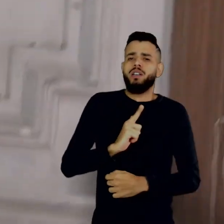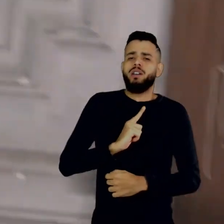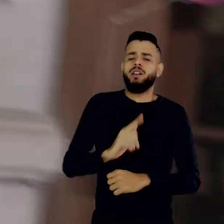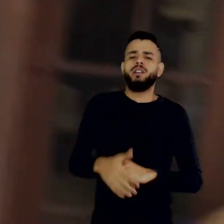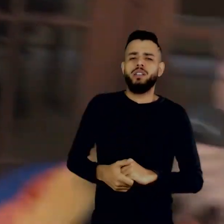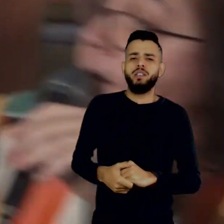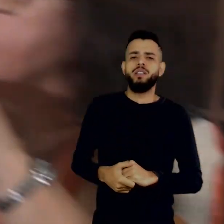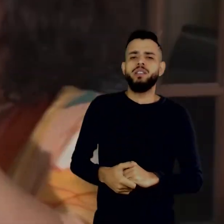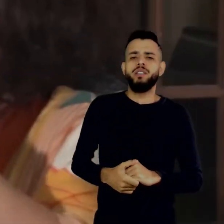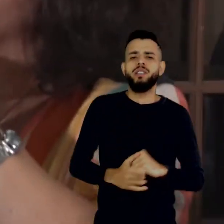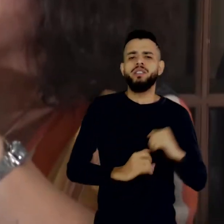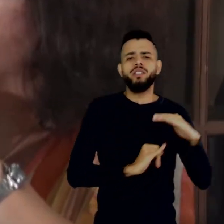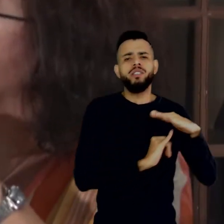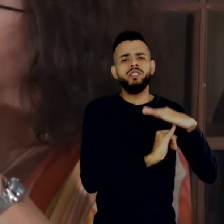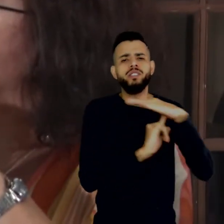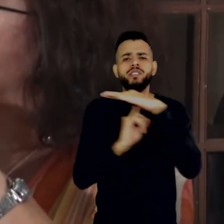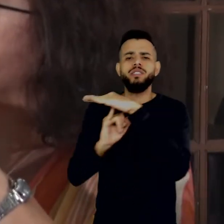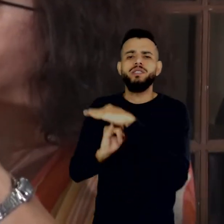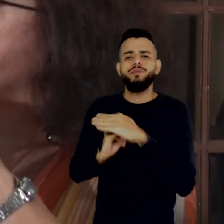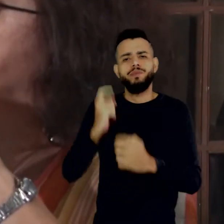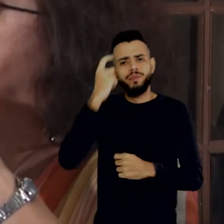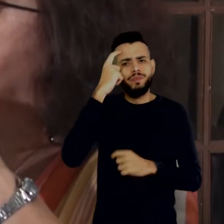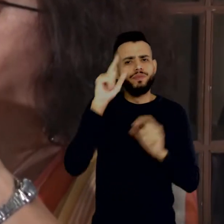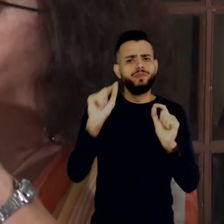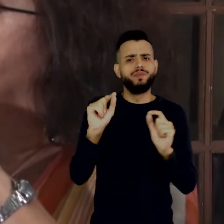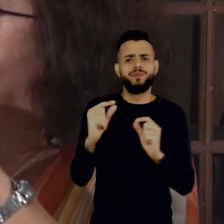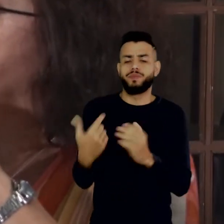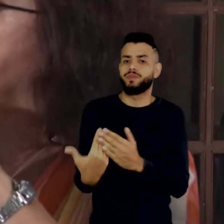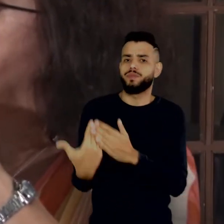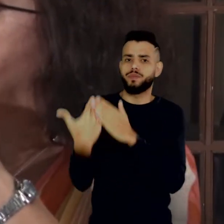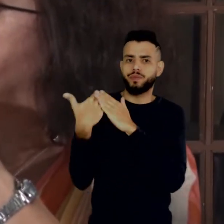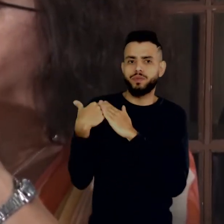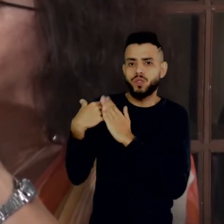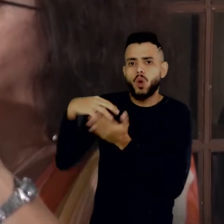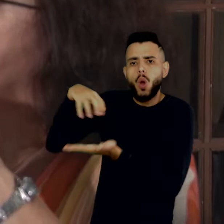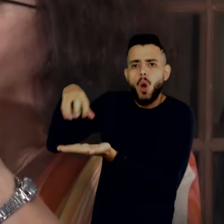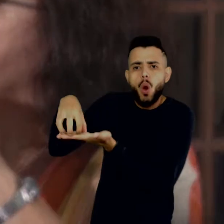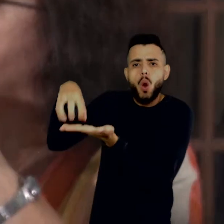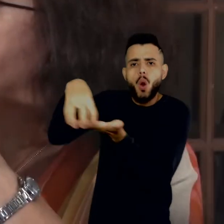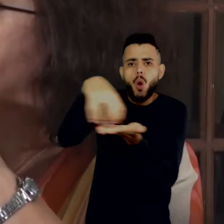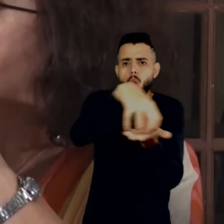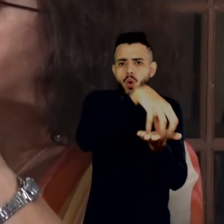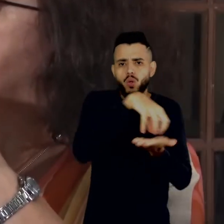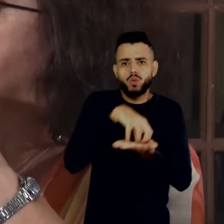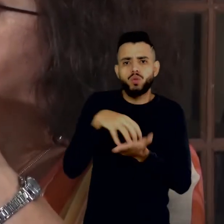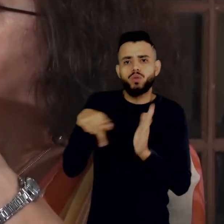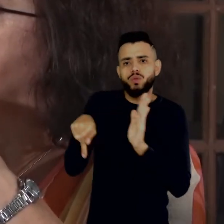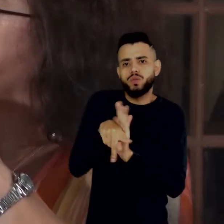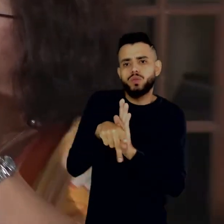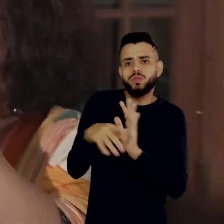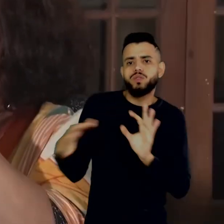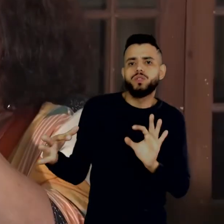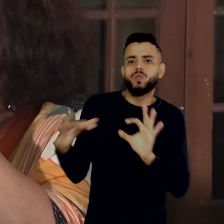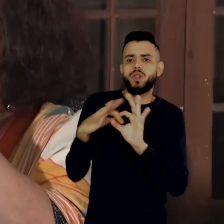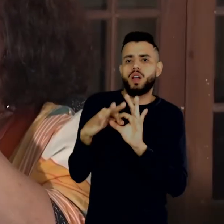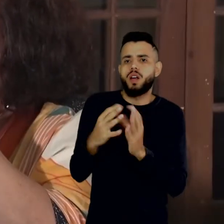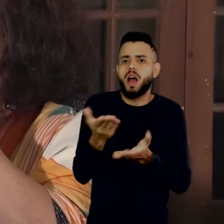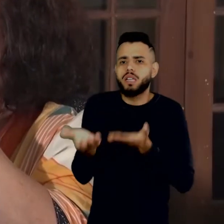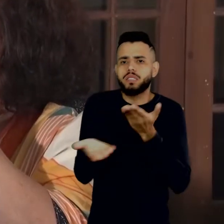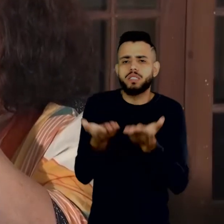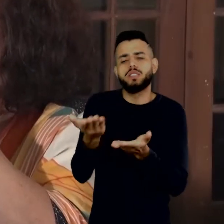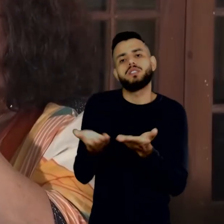Essa institucionalização pensada como responsabilidade de órgãos e instâncias vinculados à assistência